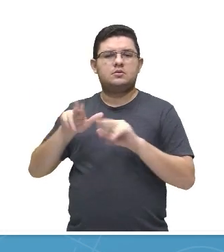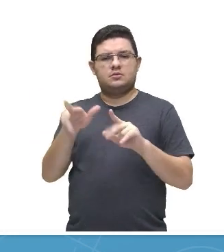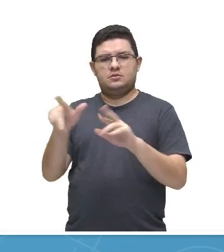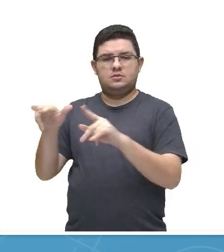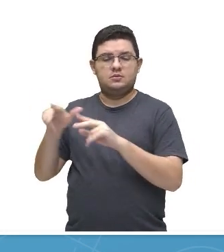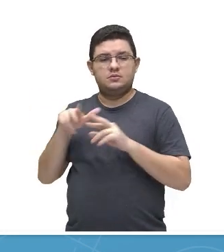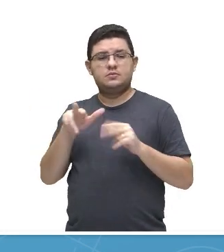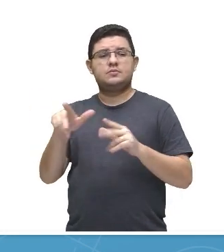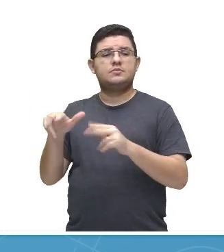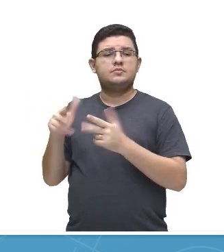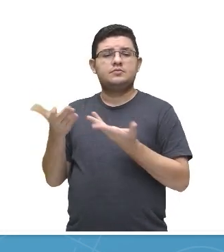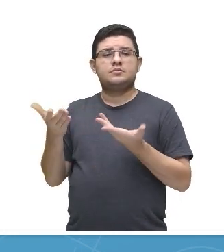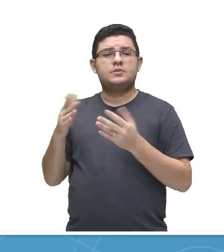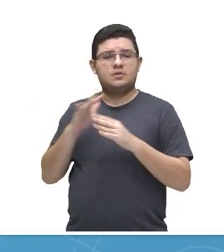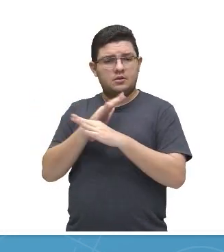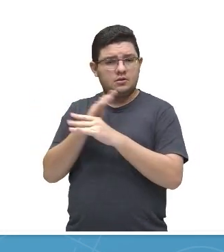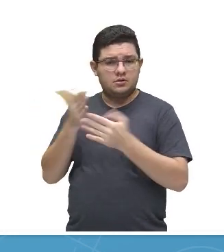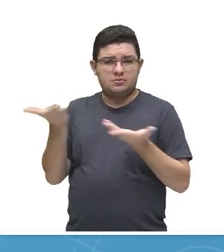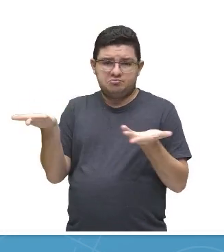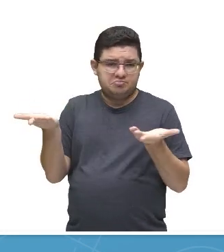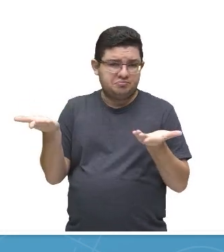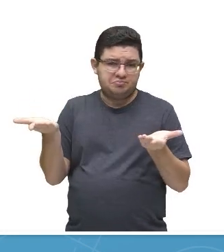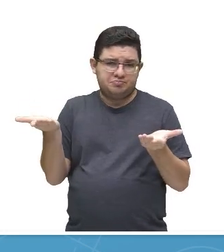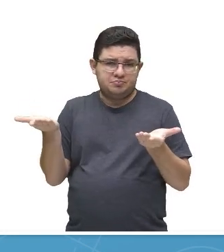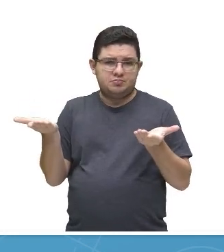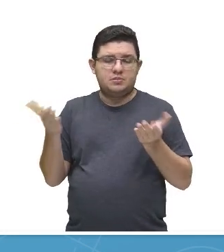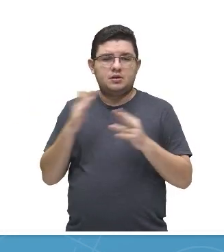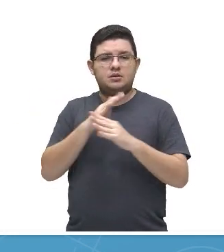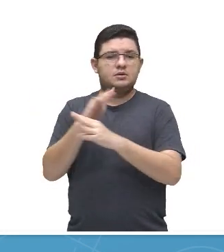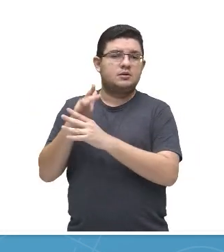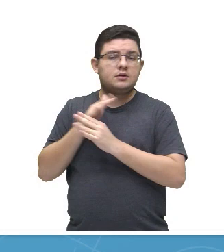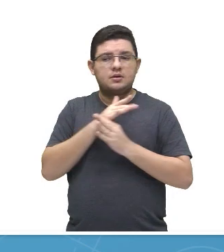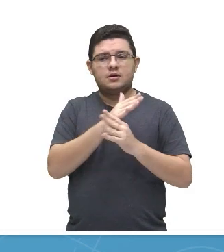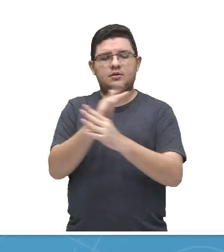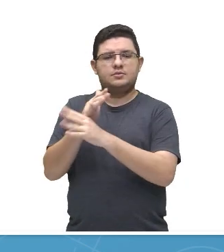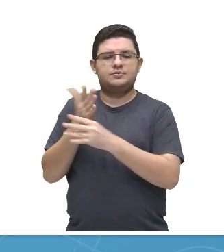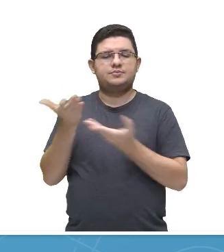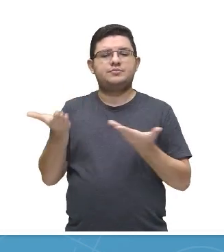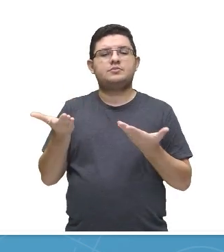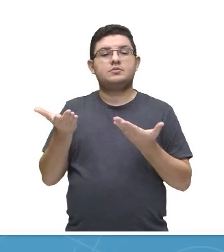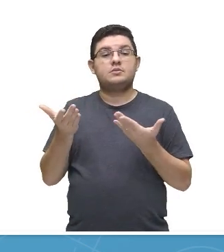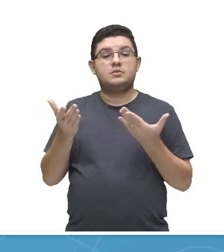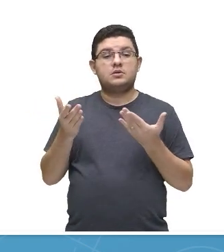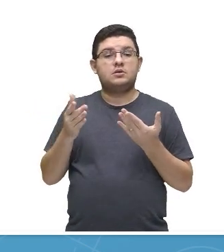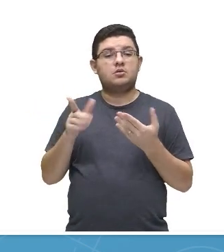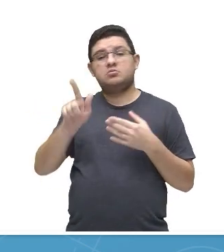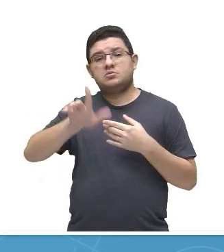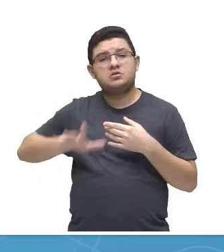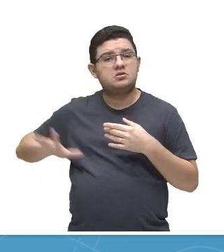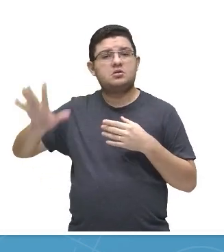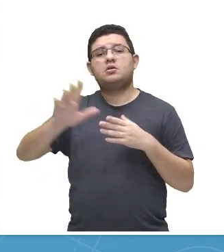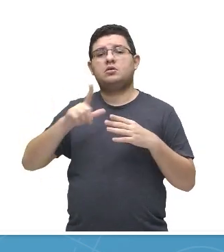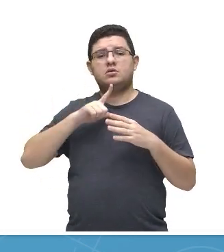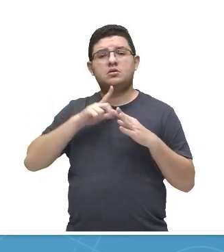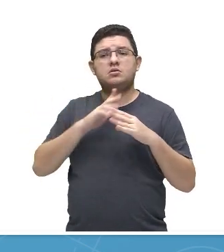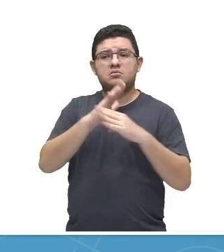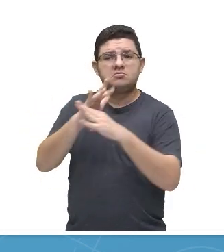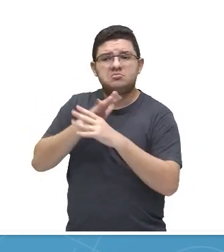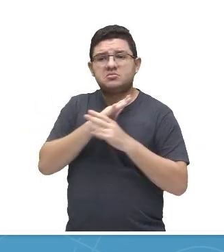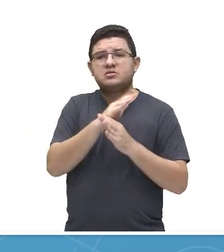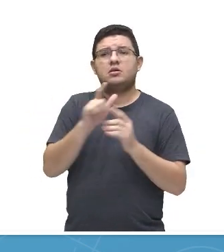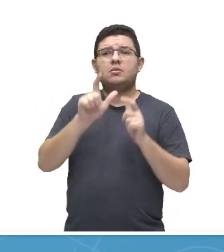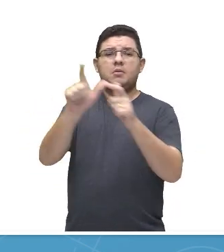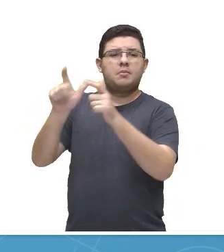urbanos, eu tenho uma cidade, né, o conjunto das cidades todas. Então, de maneira genérica, cidades, centros urbanos.